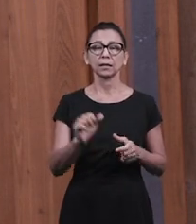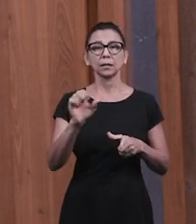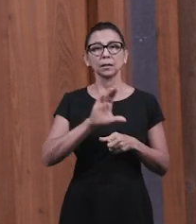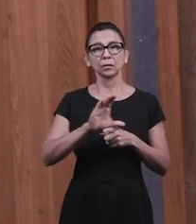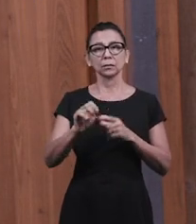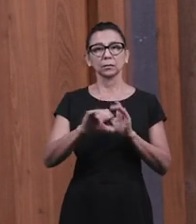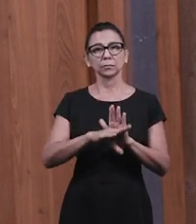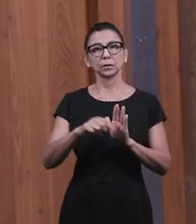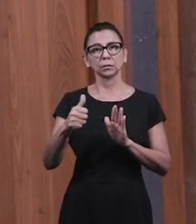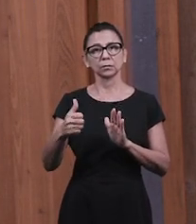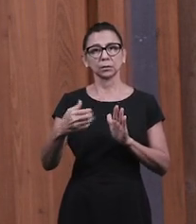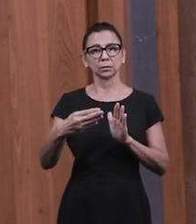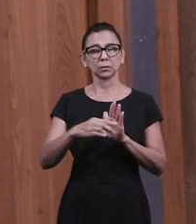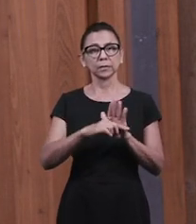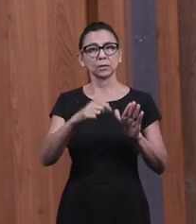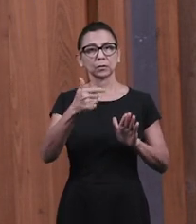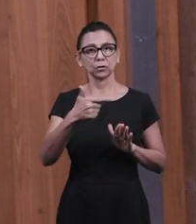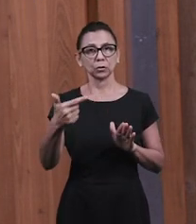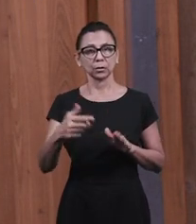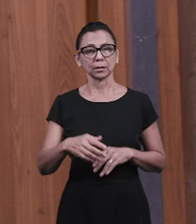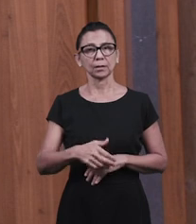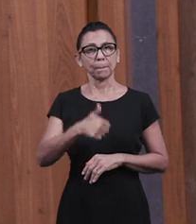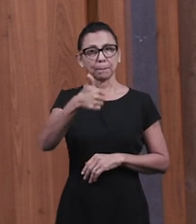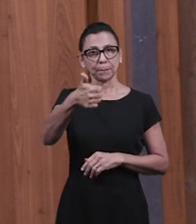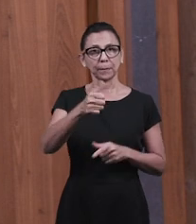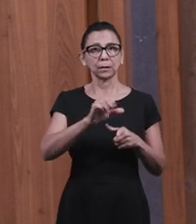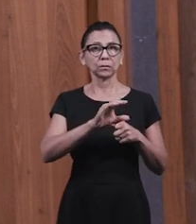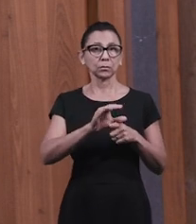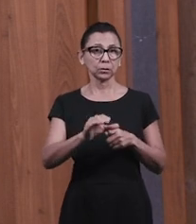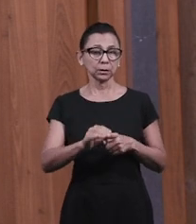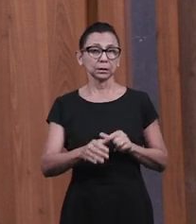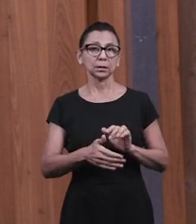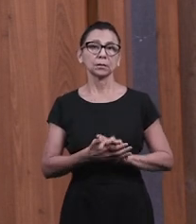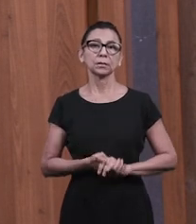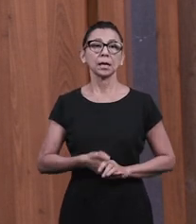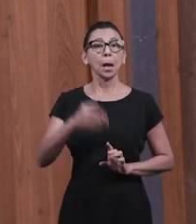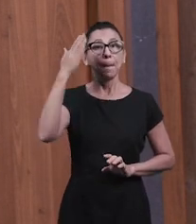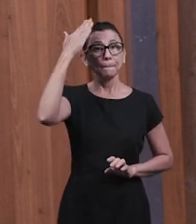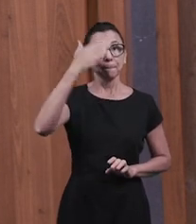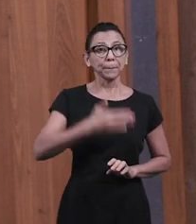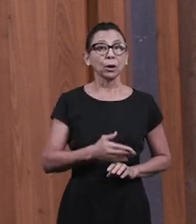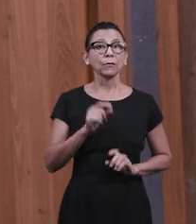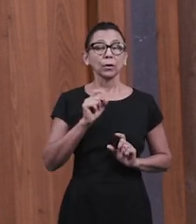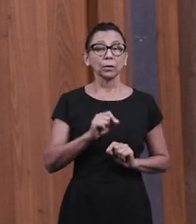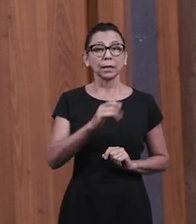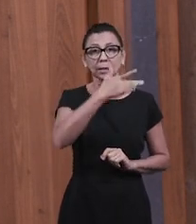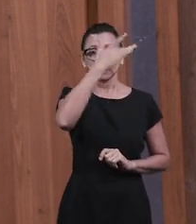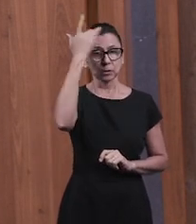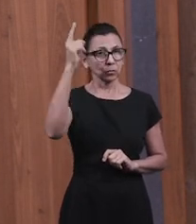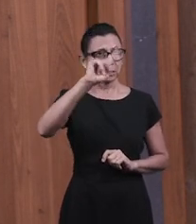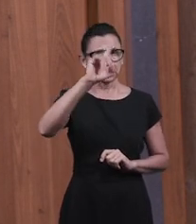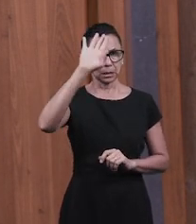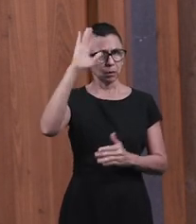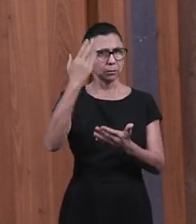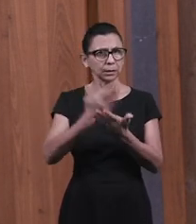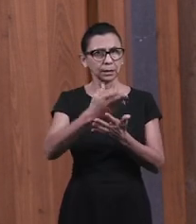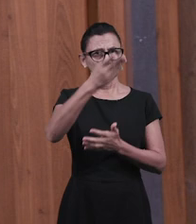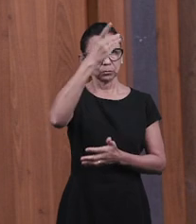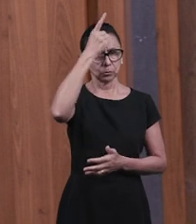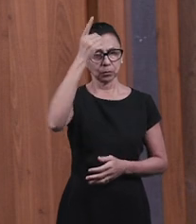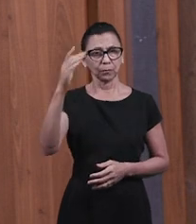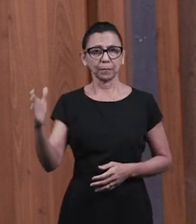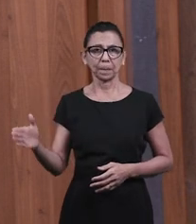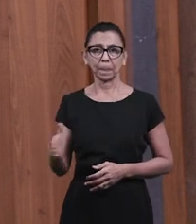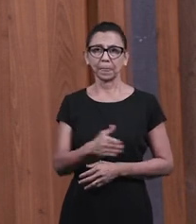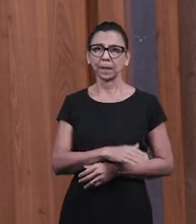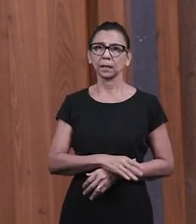Coríntios capítulo 14, no versículo 22, como sinal para os incrédulos. E também em 1 Coríntios 14, no